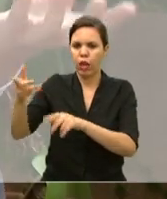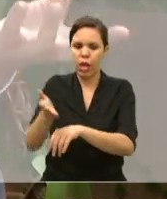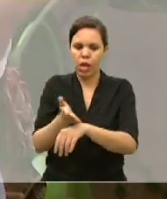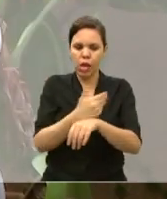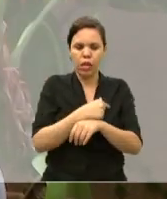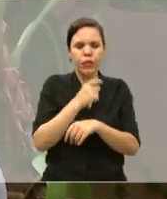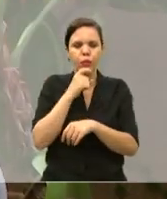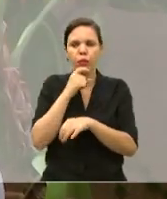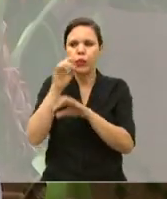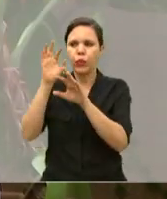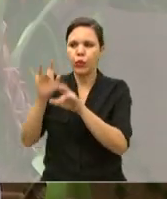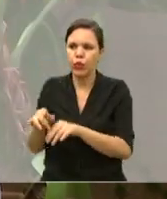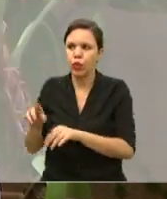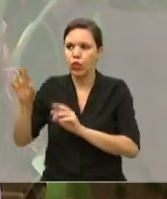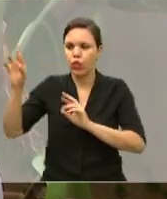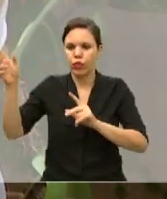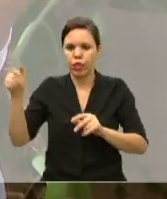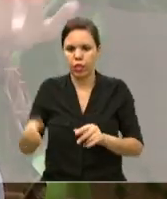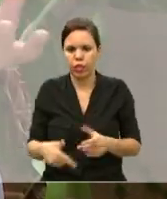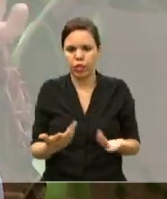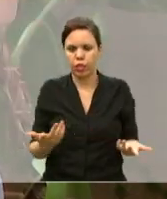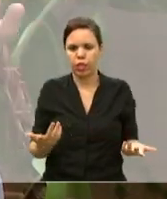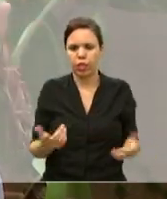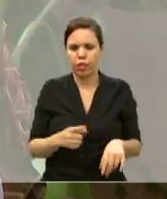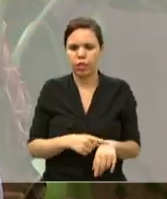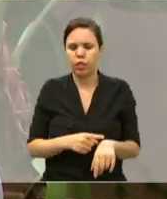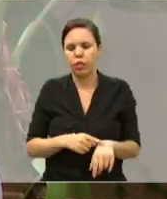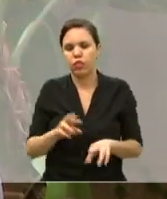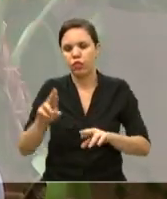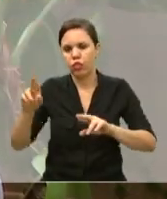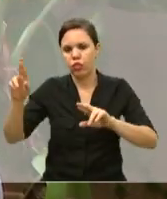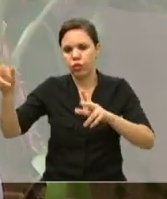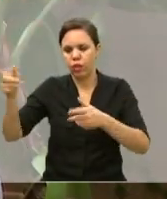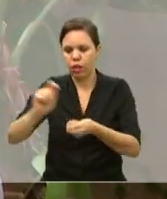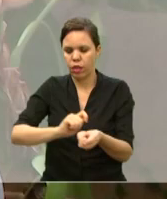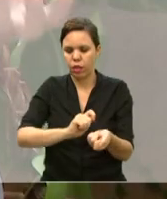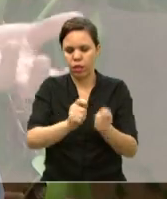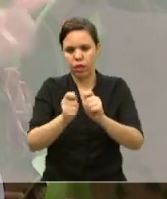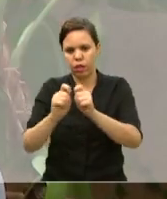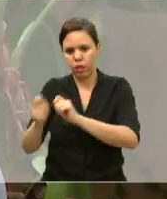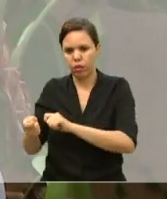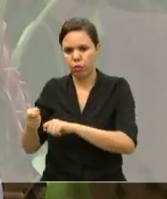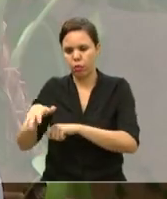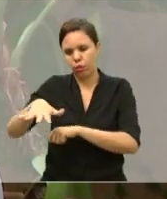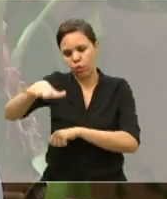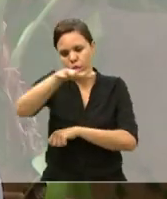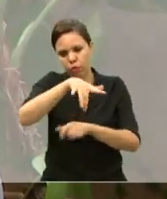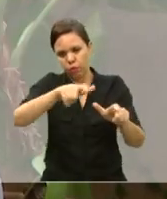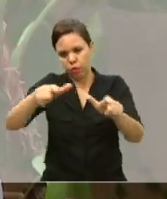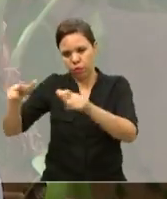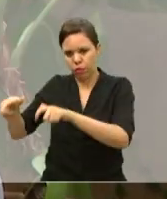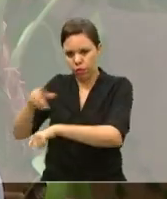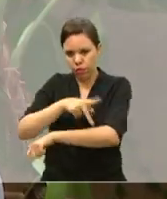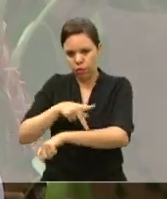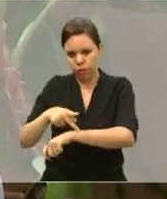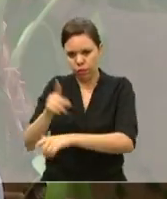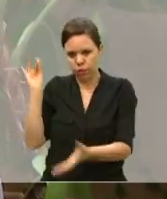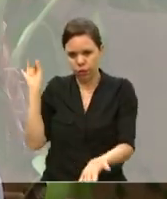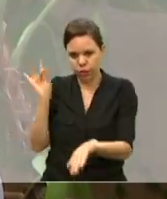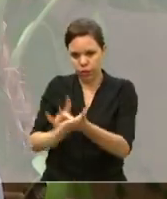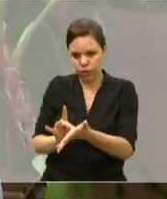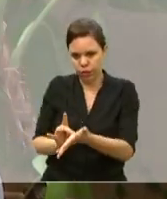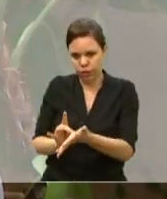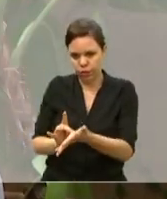do inverno, o inverno deles lá é diferente, então a época é diferente. Então tem essa adaptação por causa da região, mas a pedagogia na